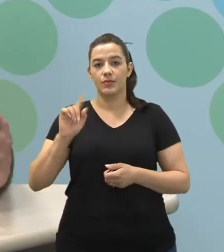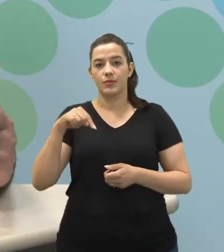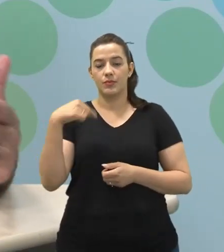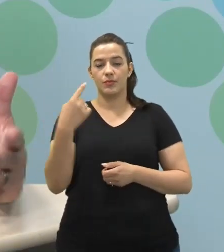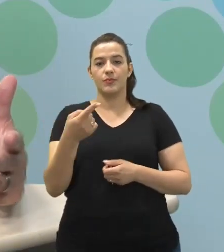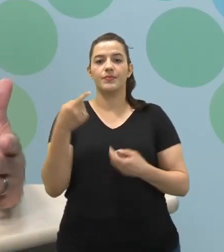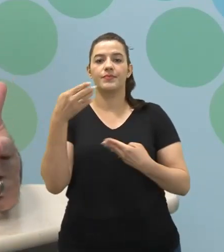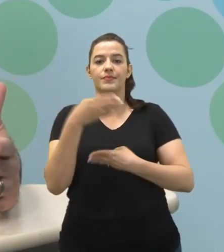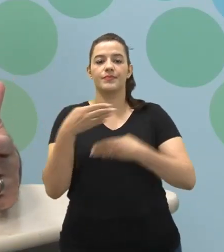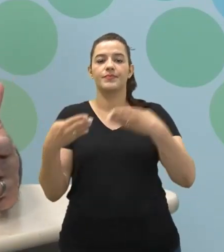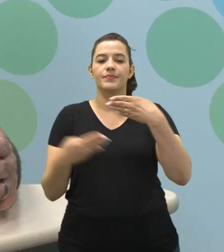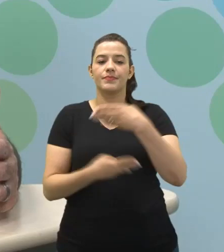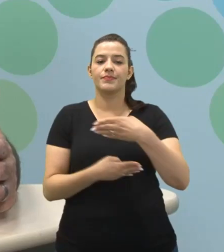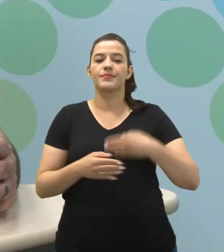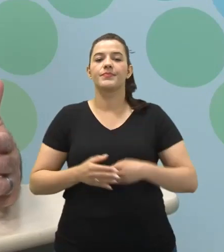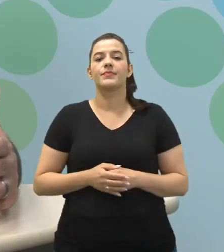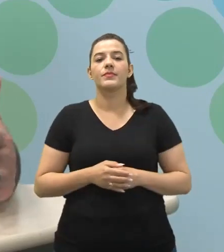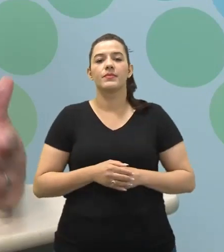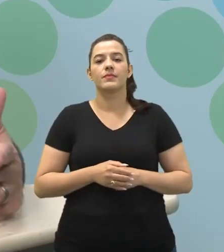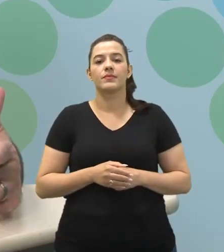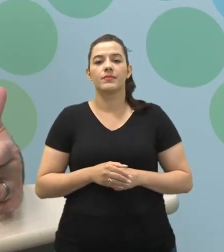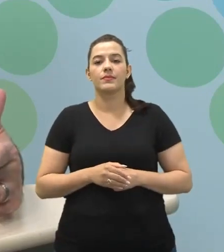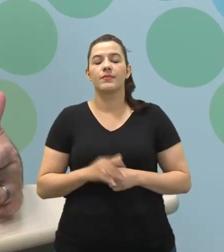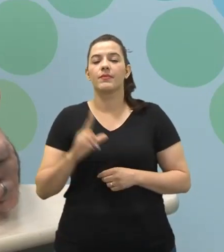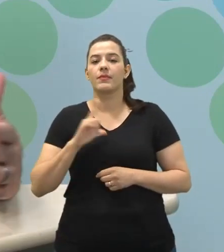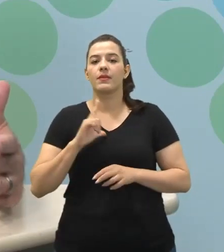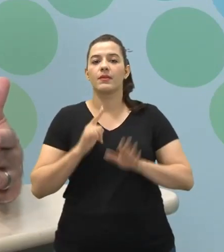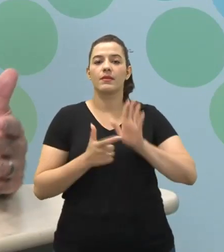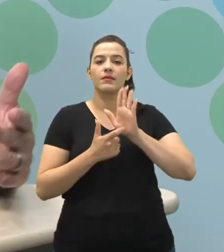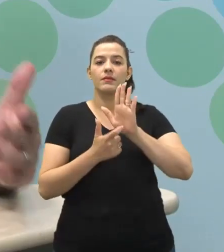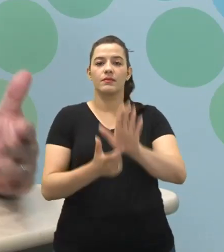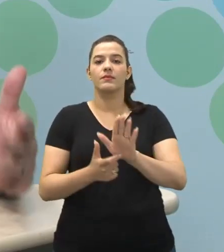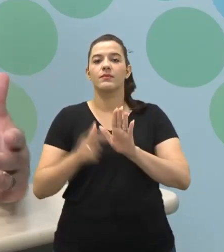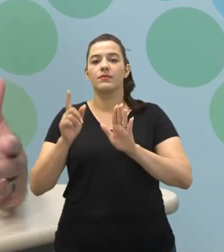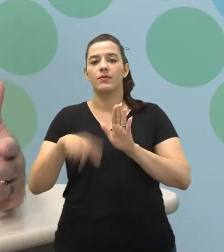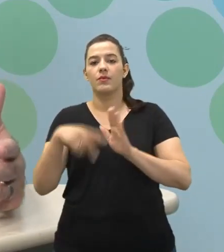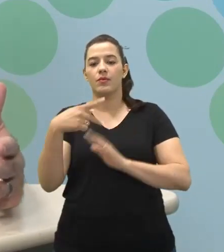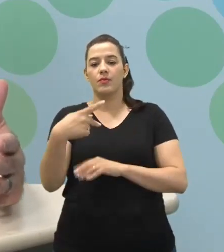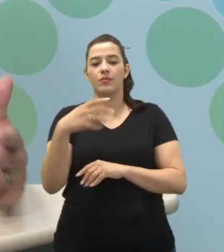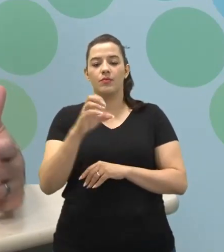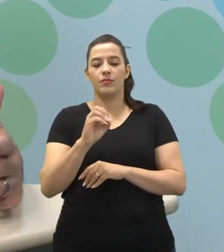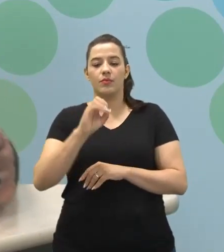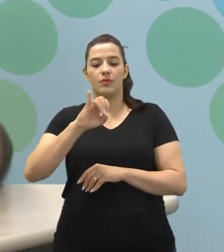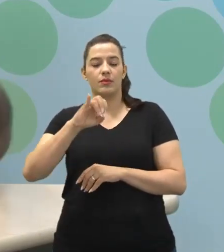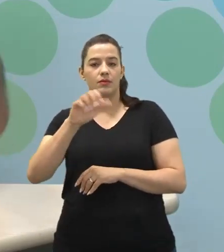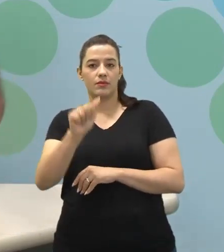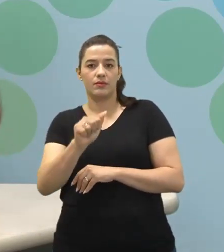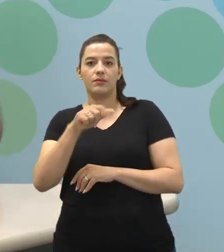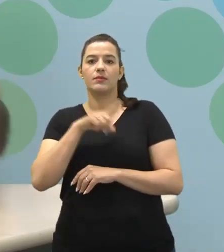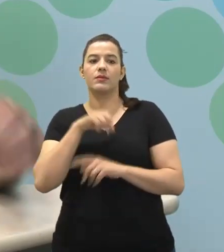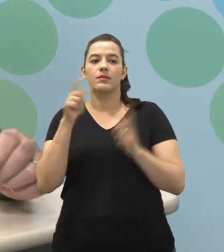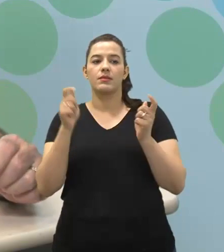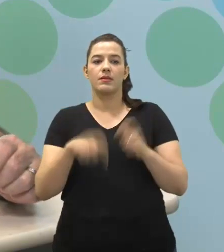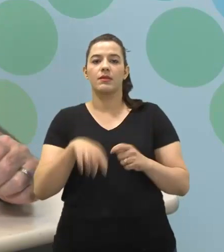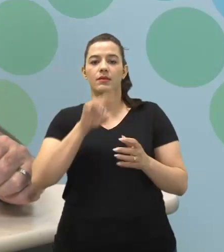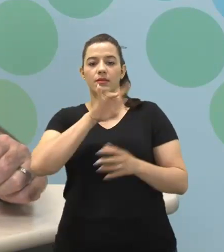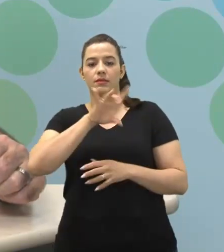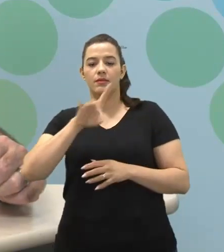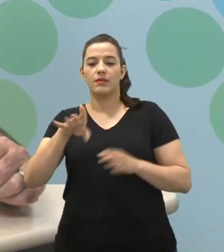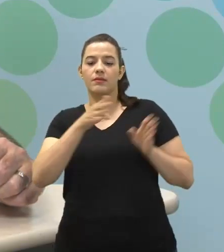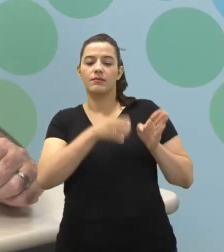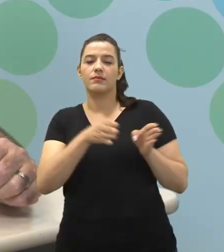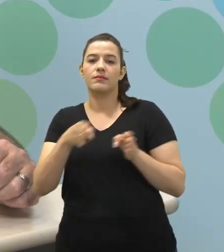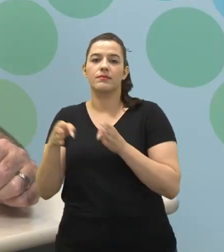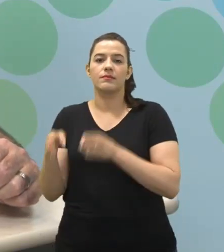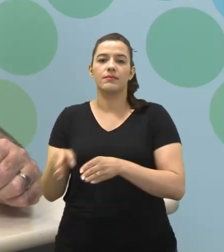slide a nós vamos destacar o que o Coia e o onuchic eles destacam dessas etapas da